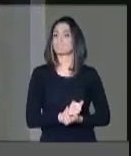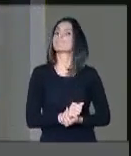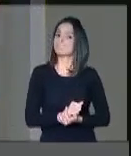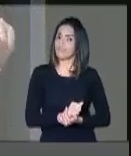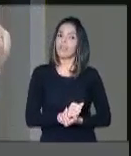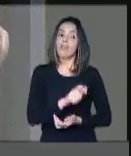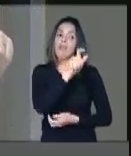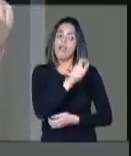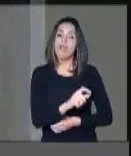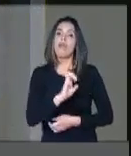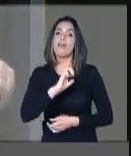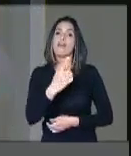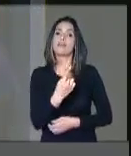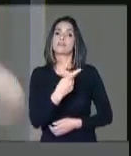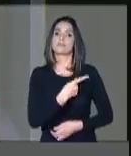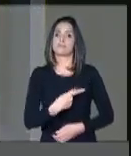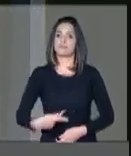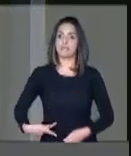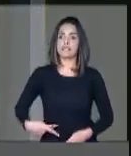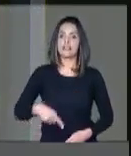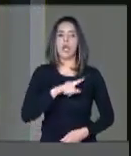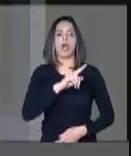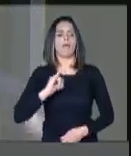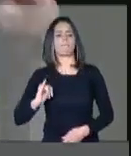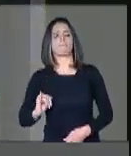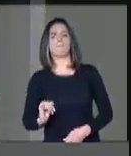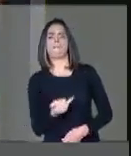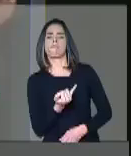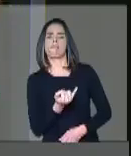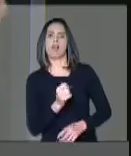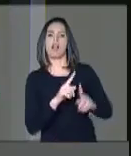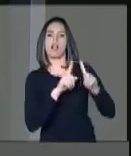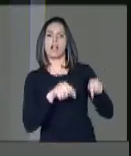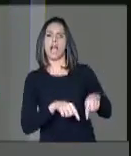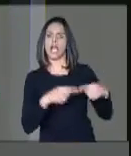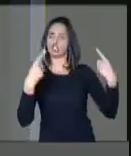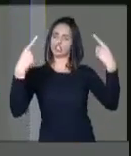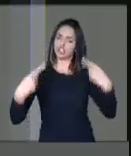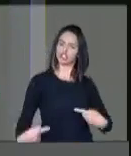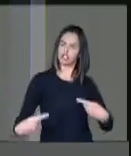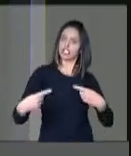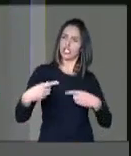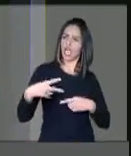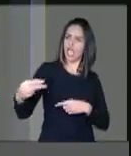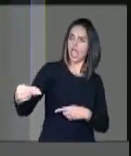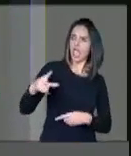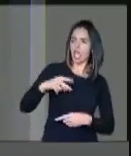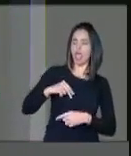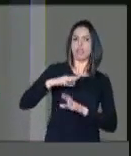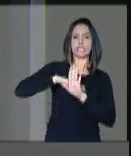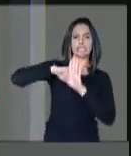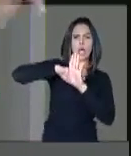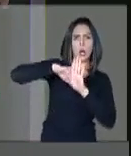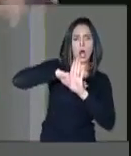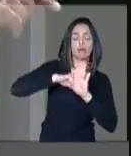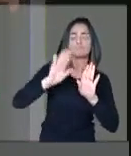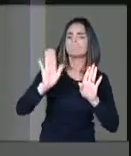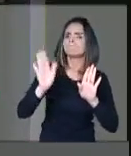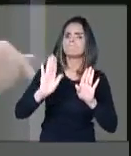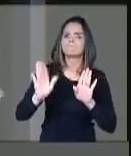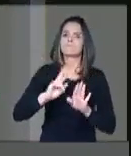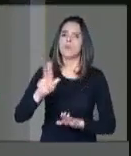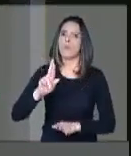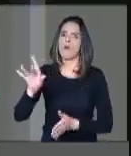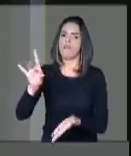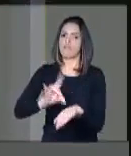que a ex-presidente usa o seu cargo para fazer disputa ideológica. Porque fosse